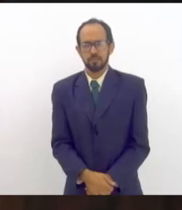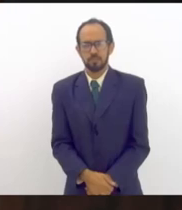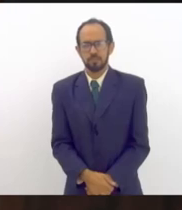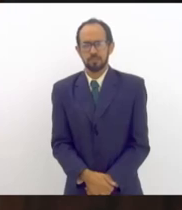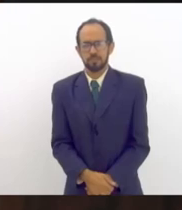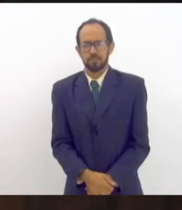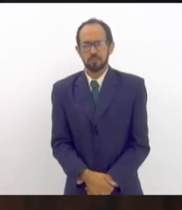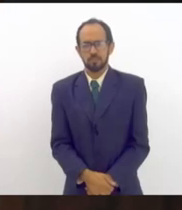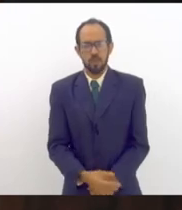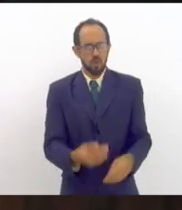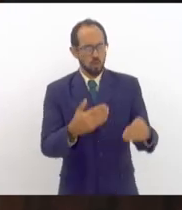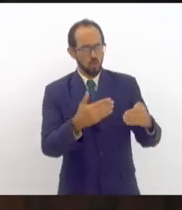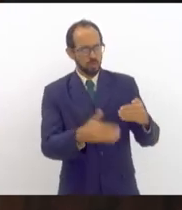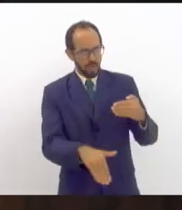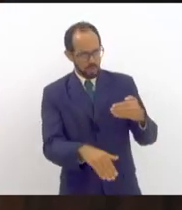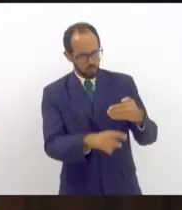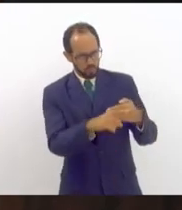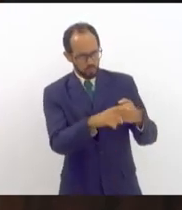contrário